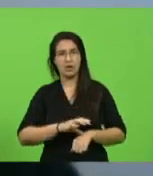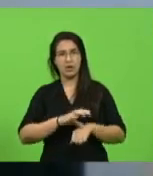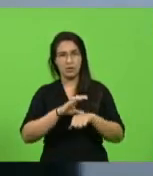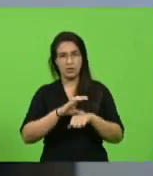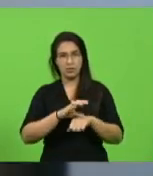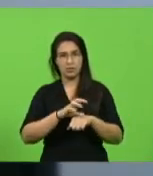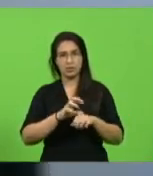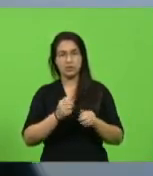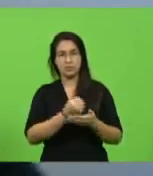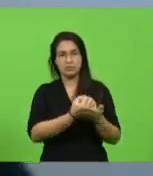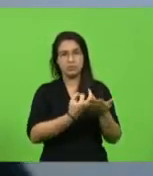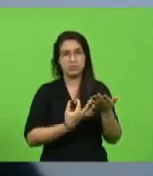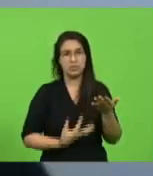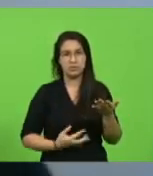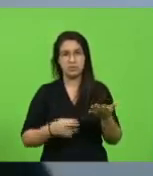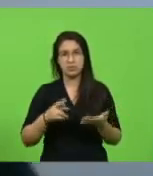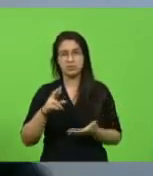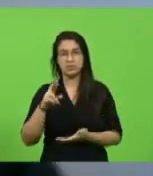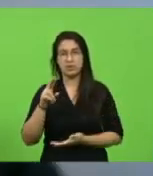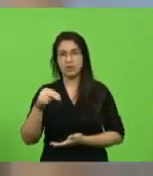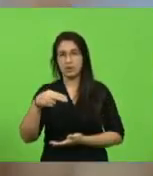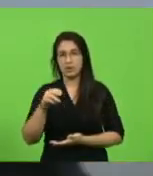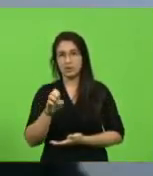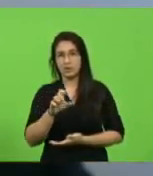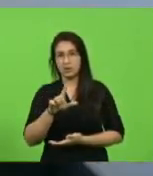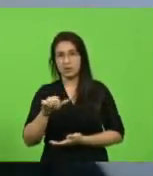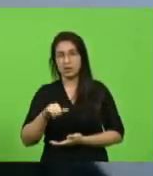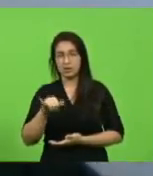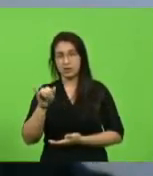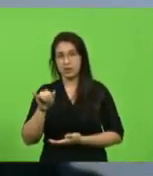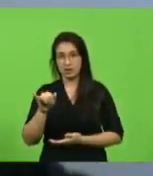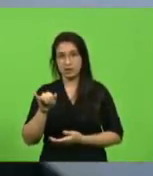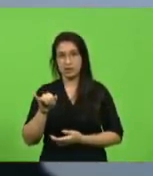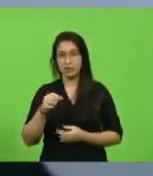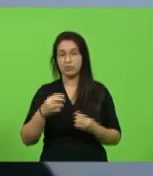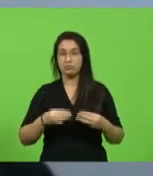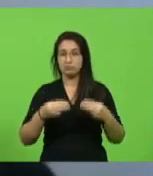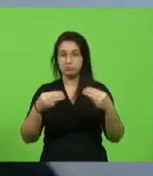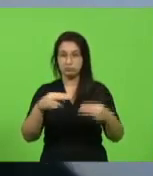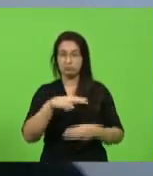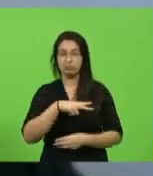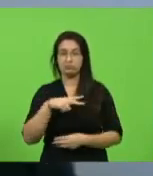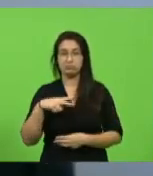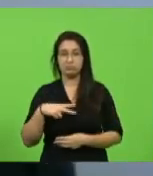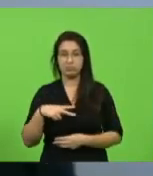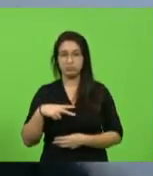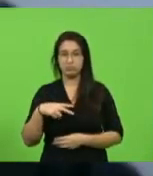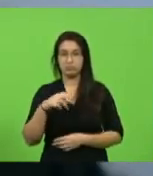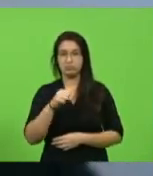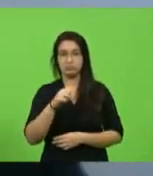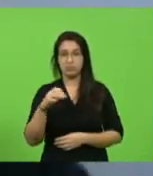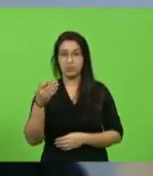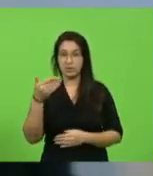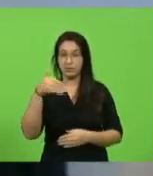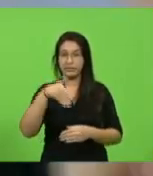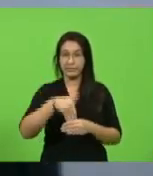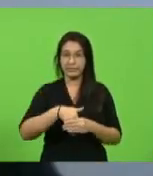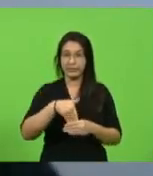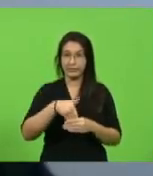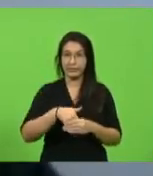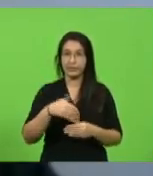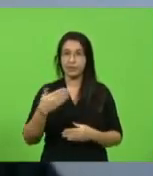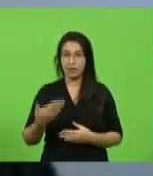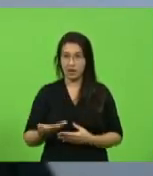relatora Leni Roslindo Pfeiffer, do Ministério Público do Estado de Santa Catarina, em seu voto, que pretende